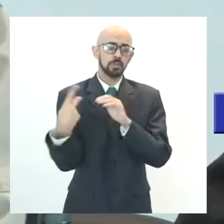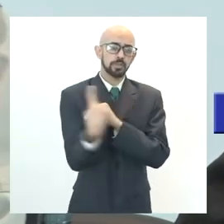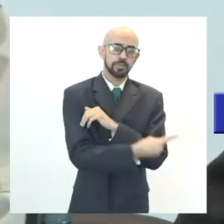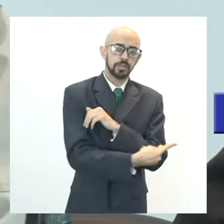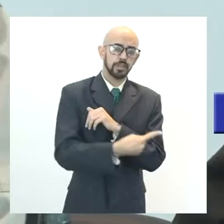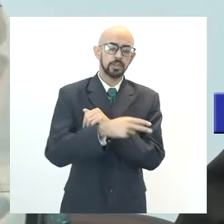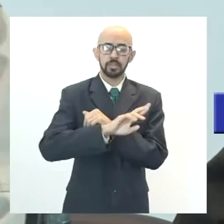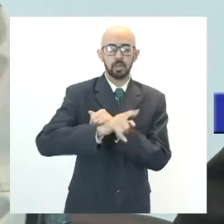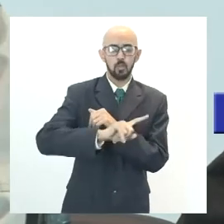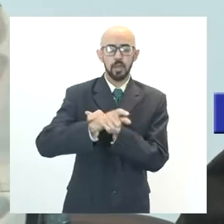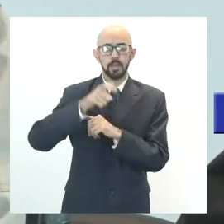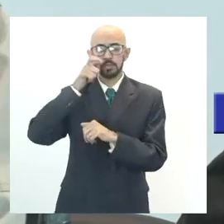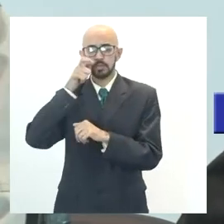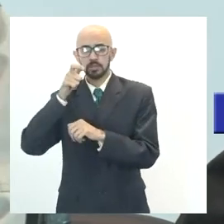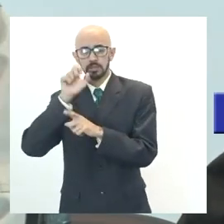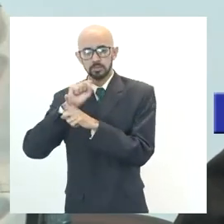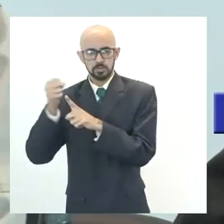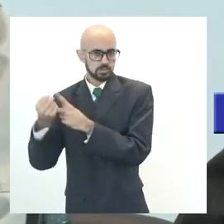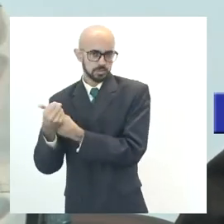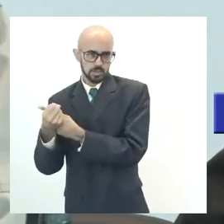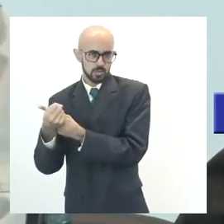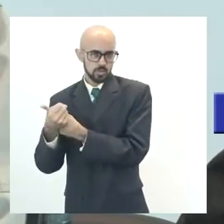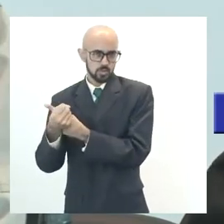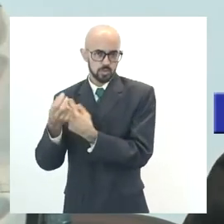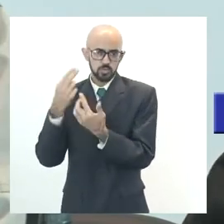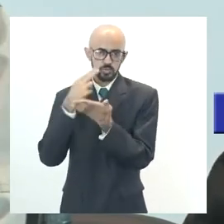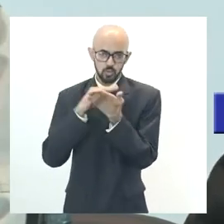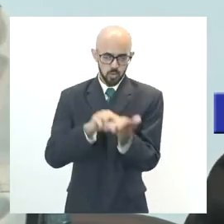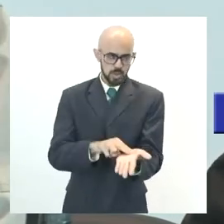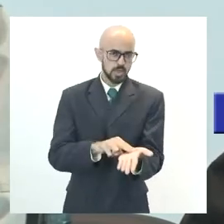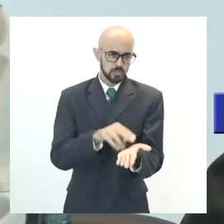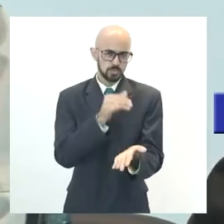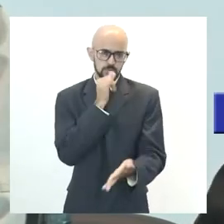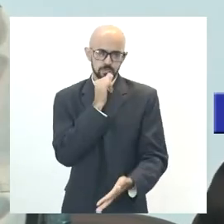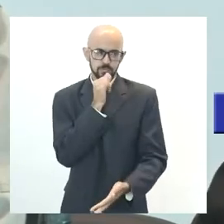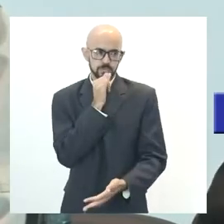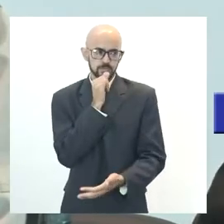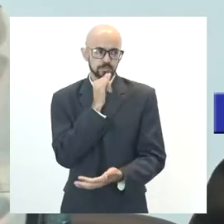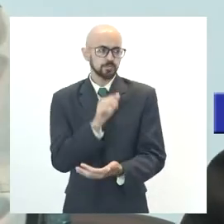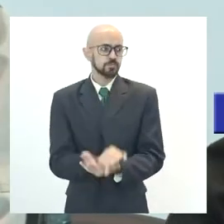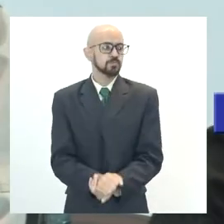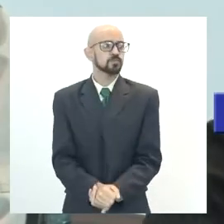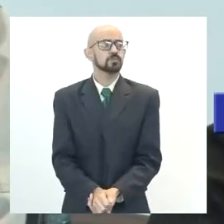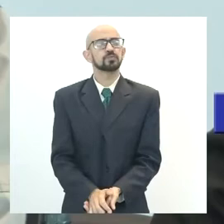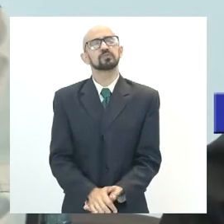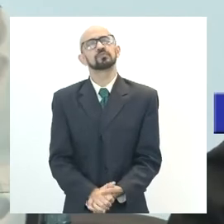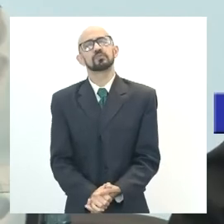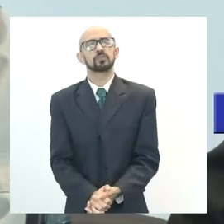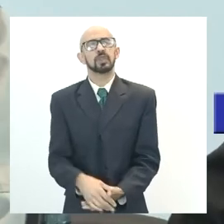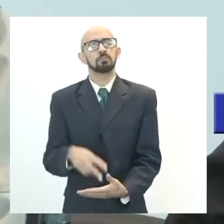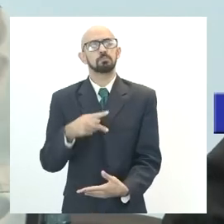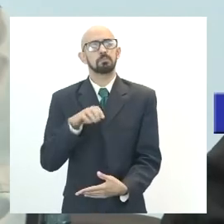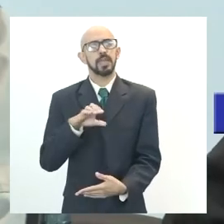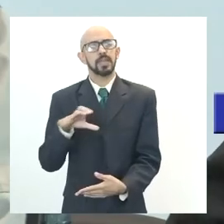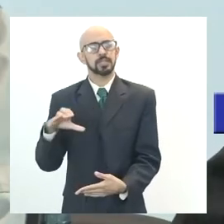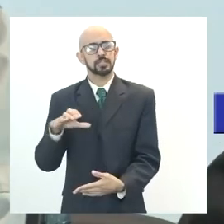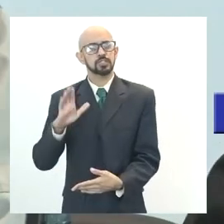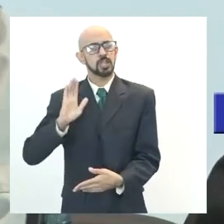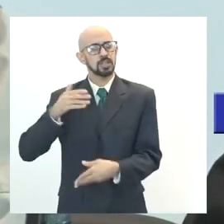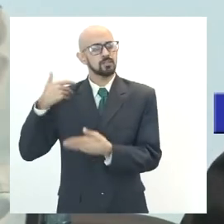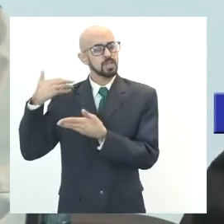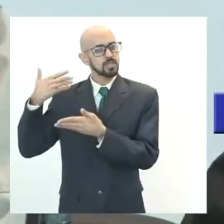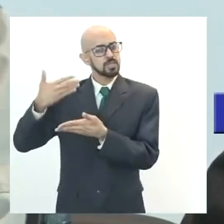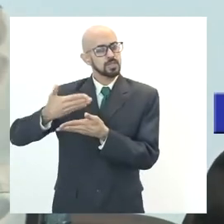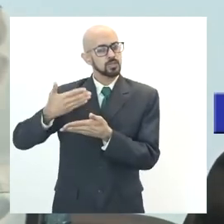preciso nos correios por exemplo E aí eu falo porque a pé que já estava em andamento né e continua o que eles tão querendo é